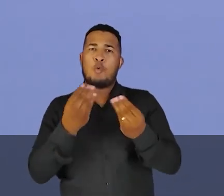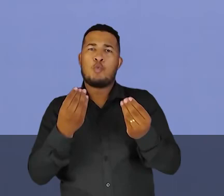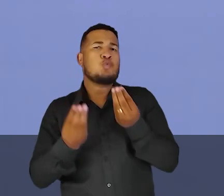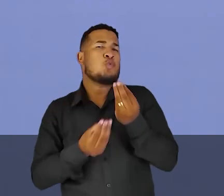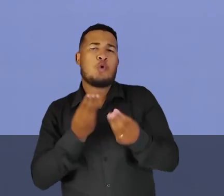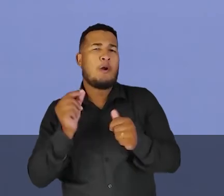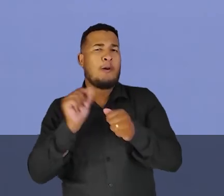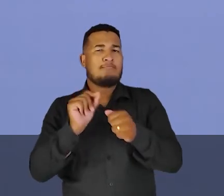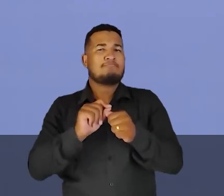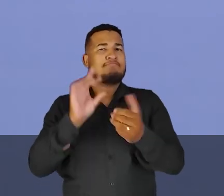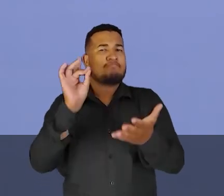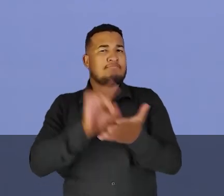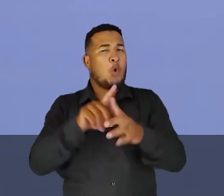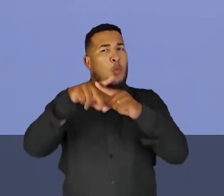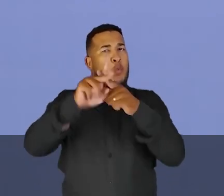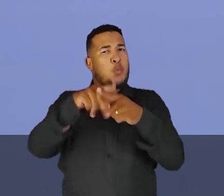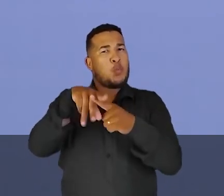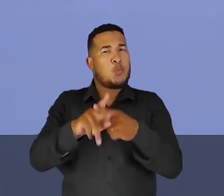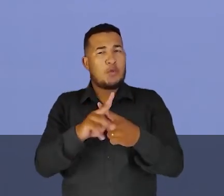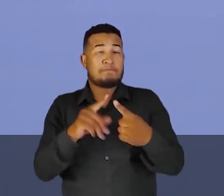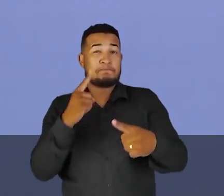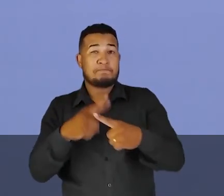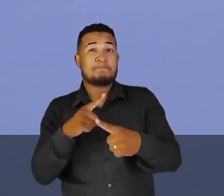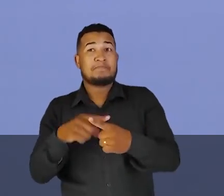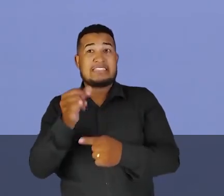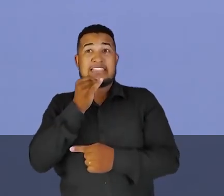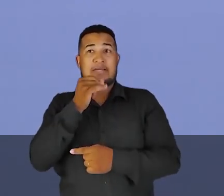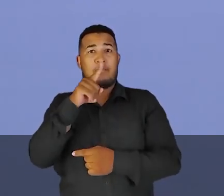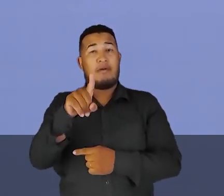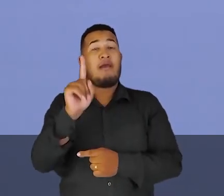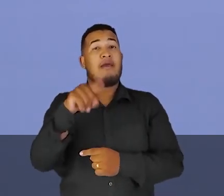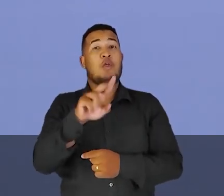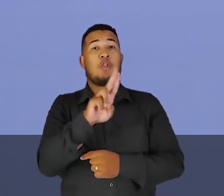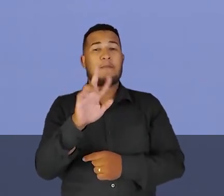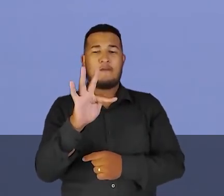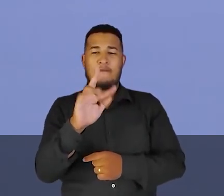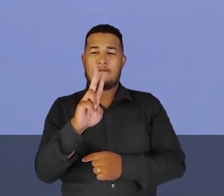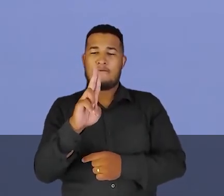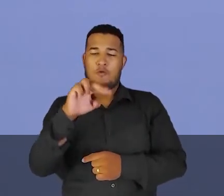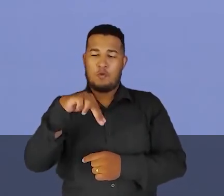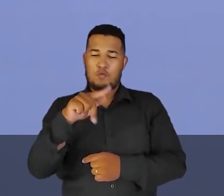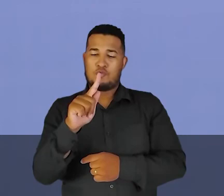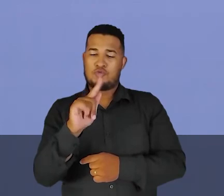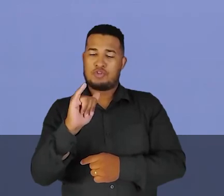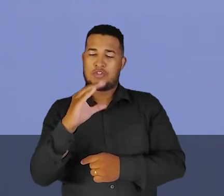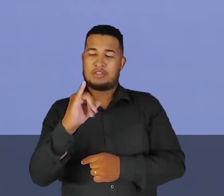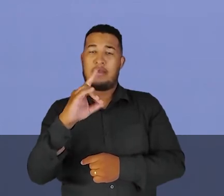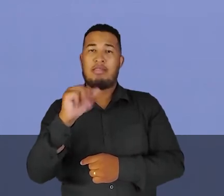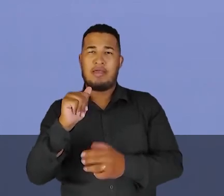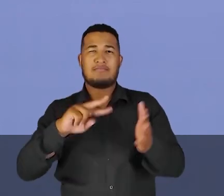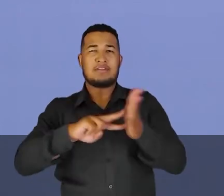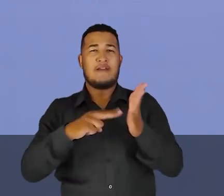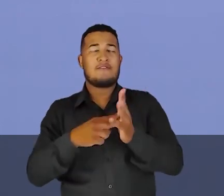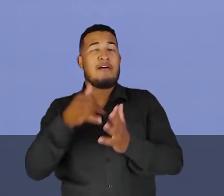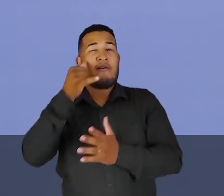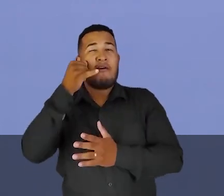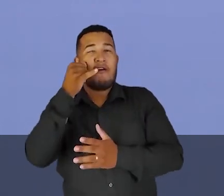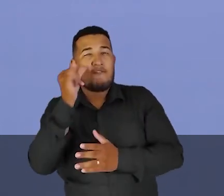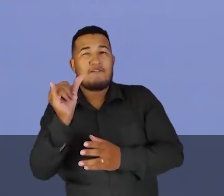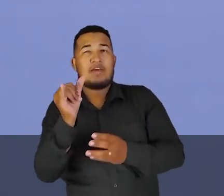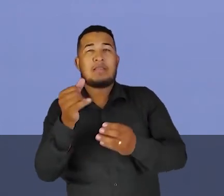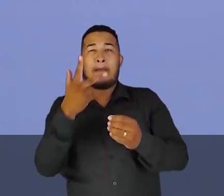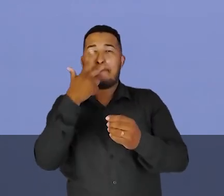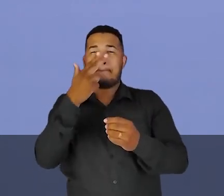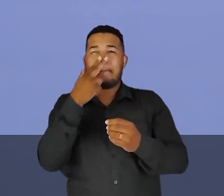de manutenção, porque como está ali, ele é um fungicida, então ele não deixa que haja, então, a